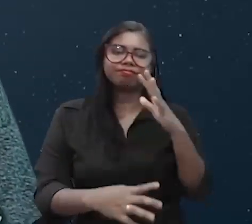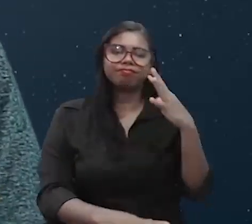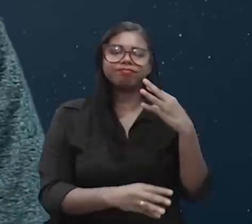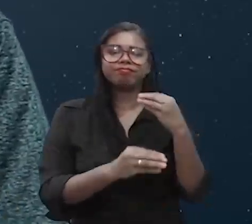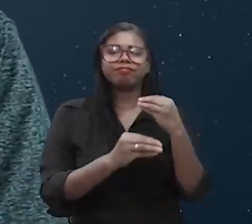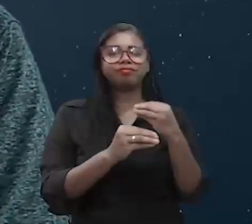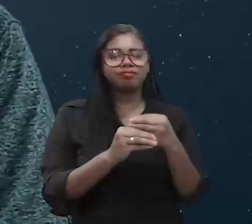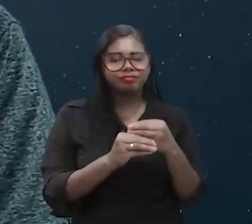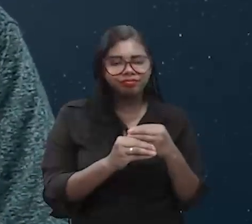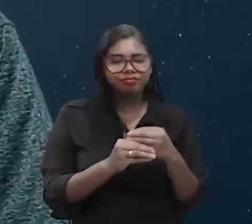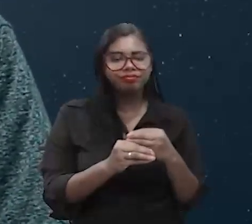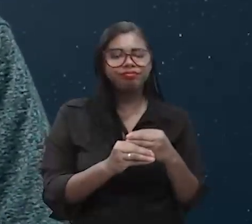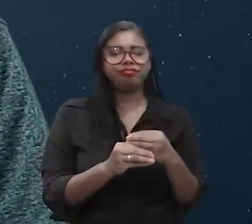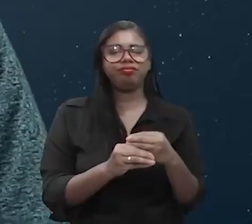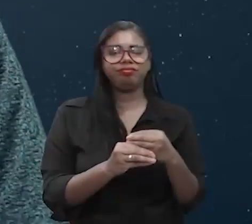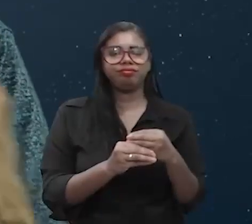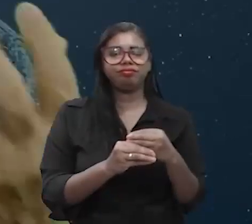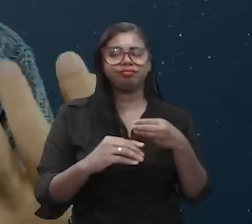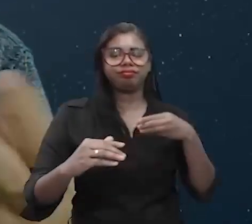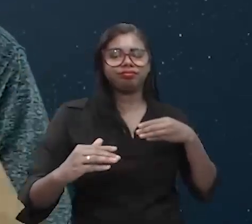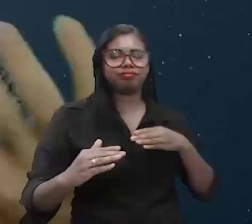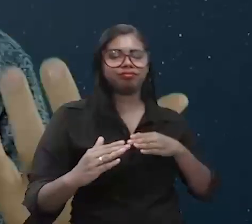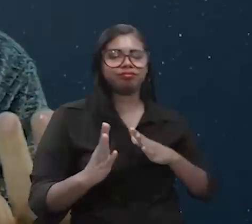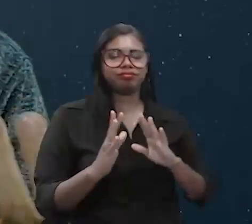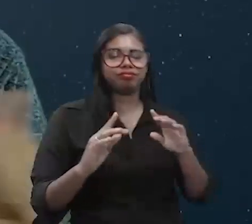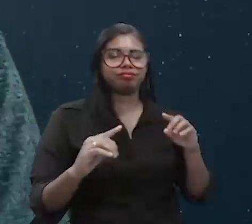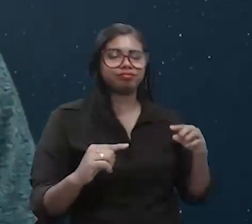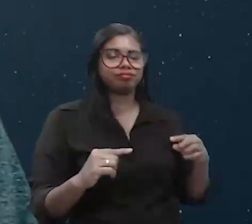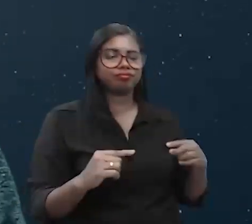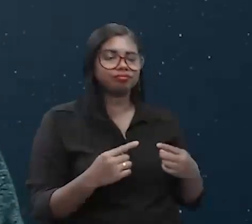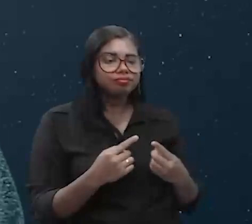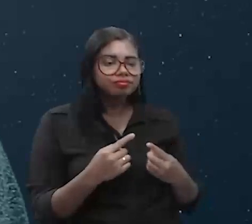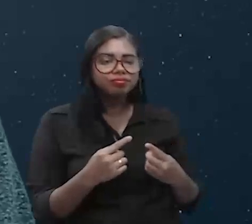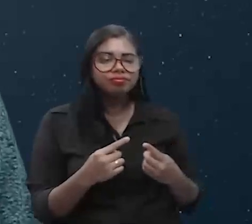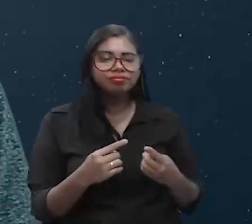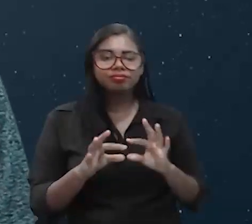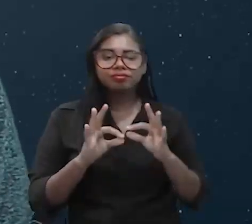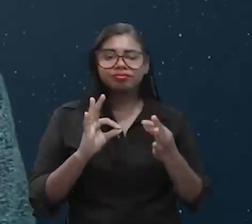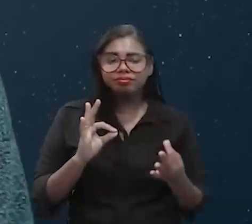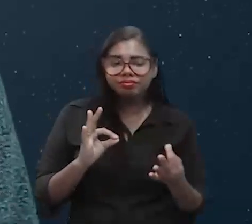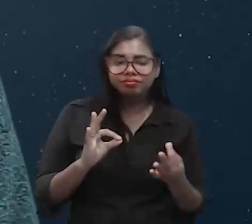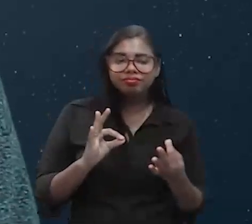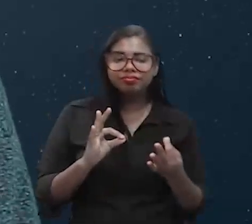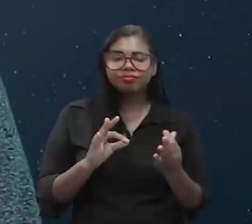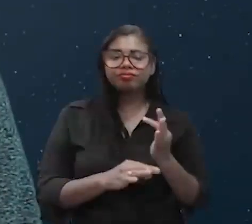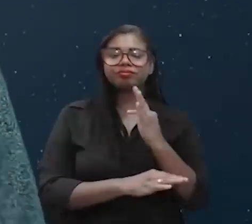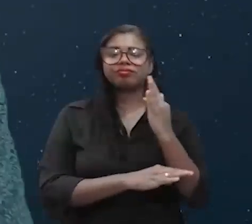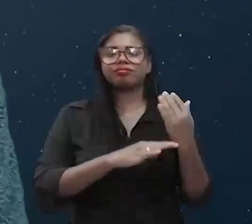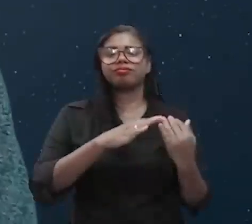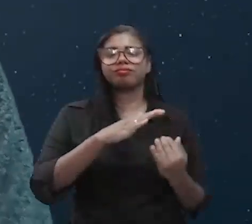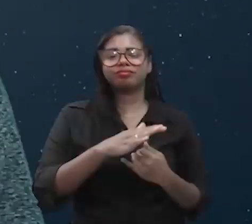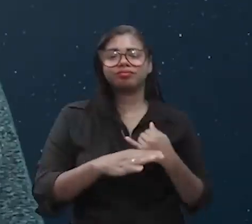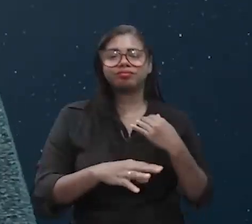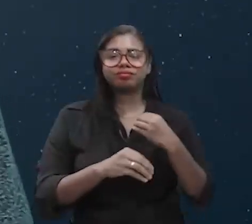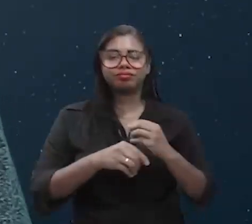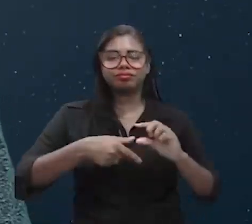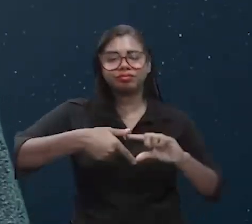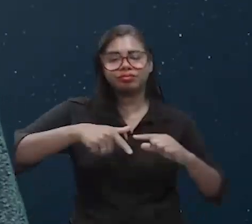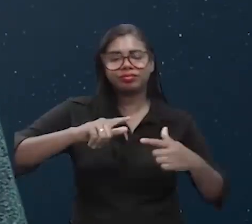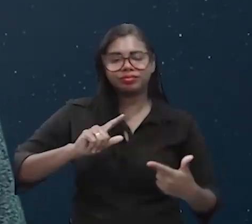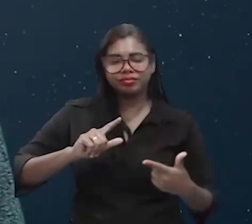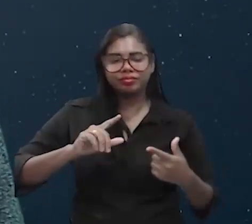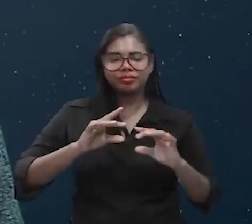Esse confronto, né? do tradicional, do conservador com o moderno, esse período, então, é que a gente chama de